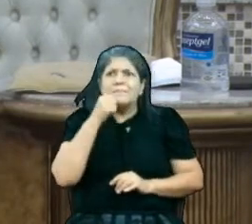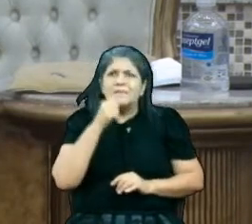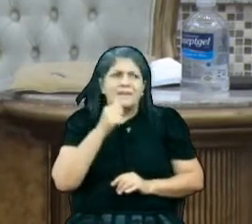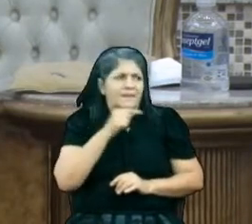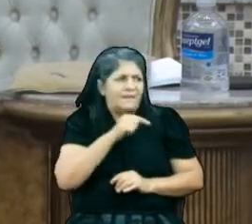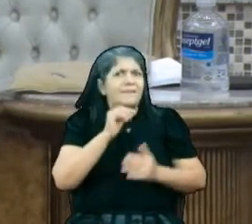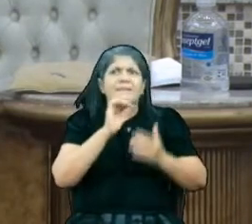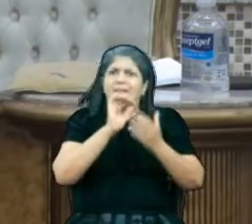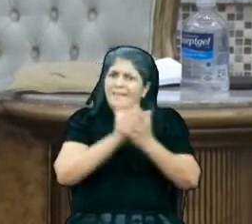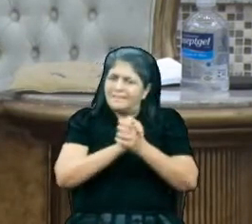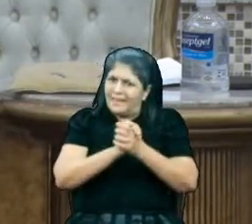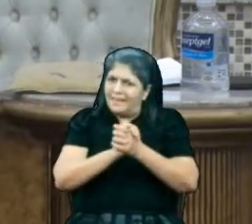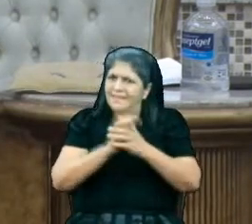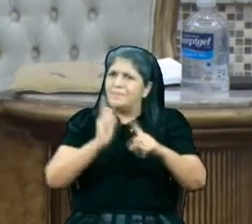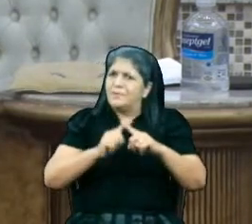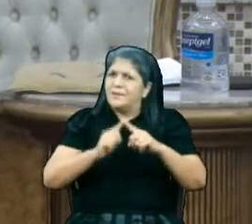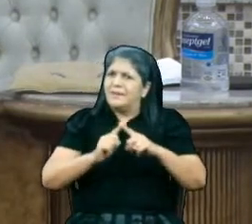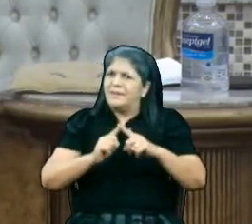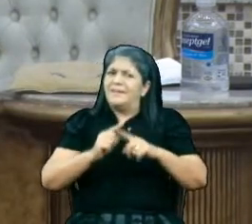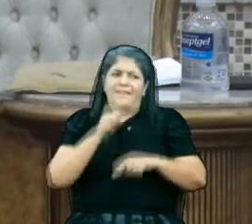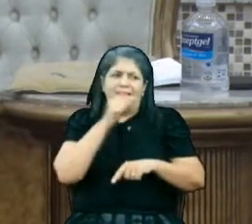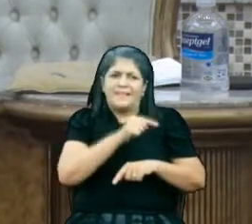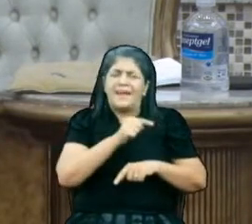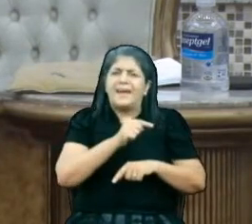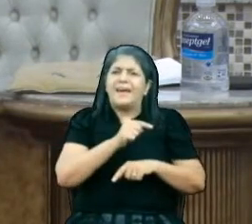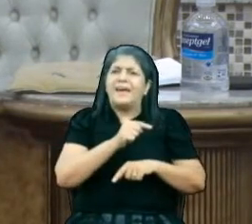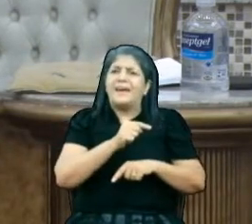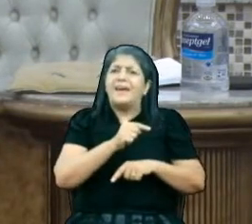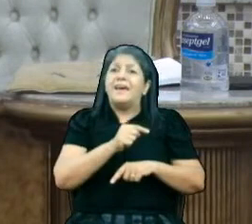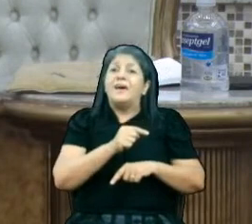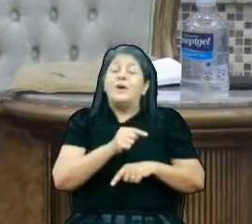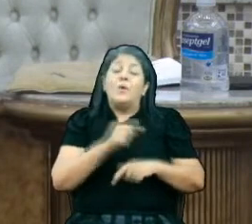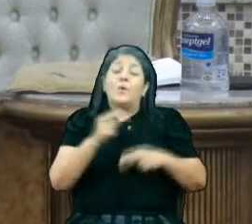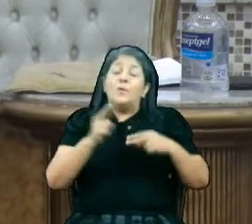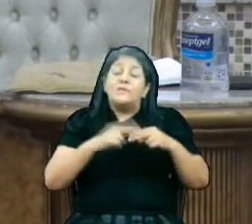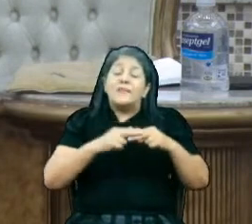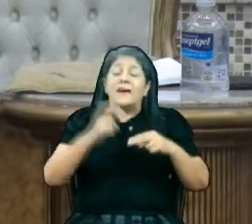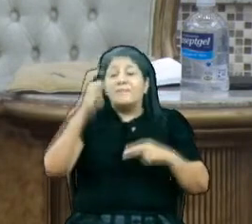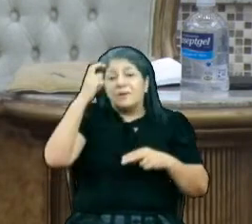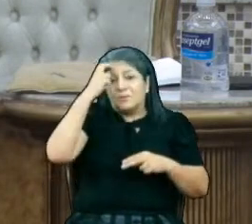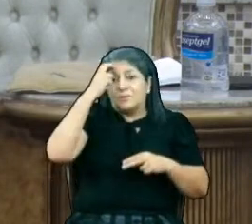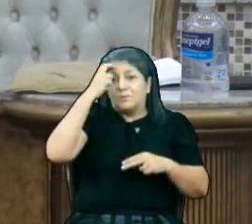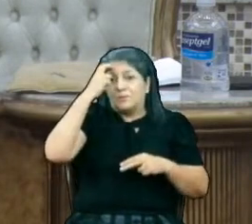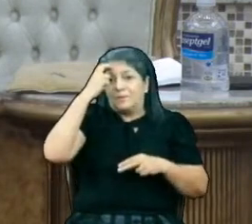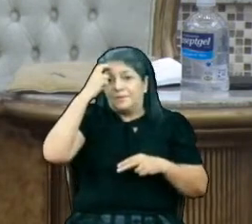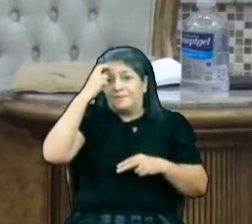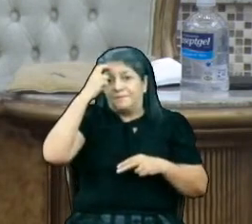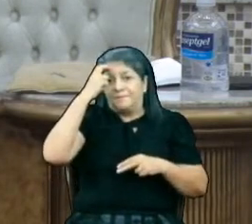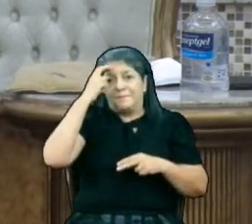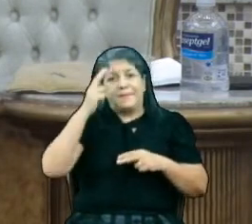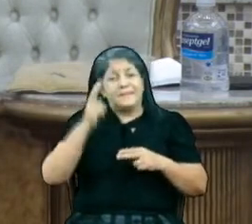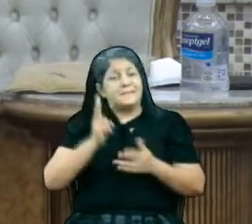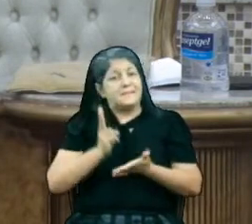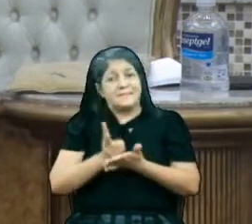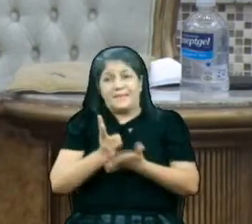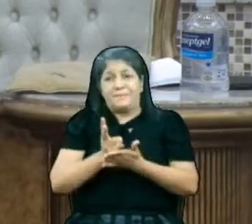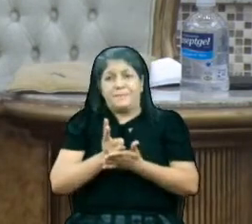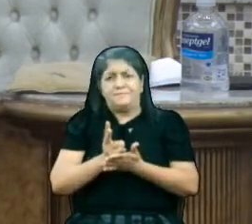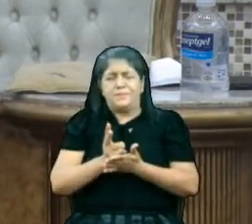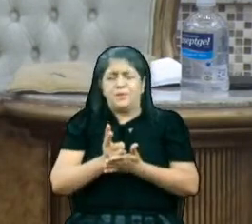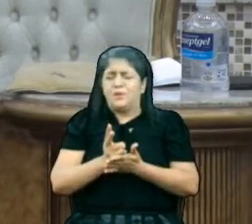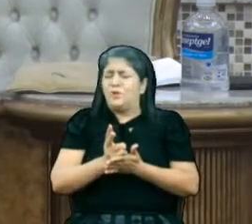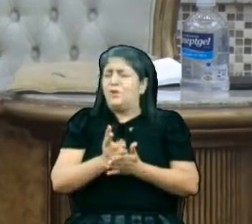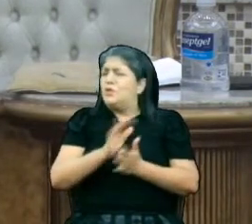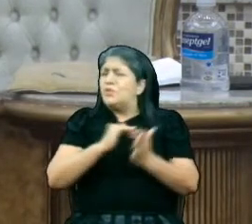comentário que as moças palestinas elas tinham Esse costume sempre cada povo tem o